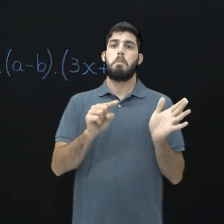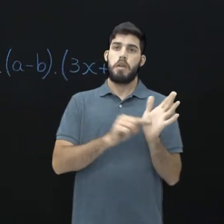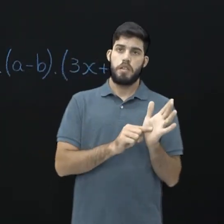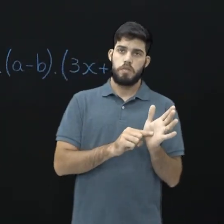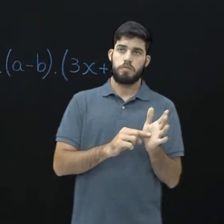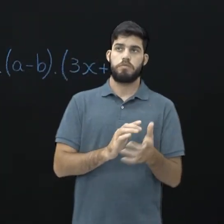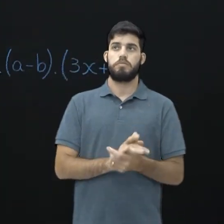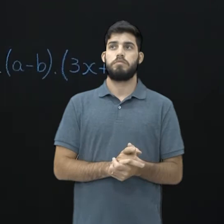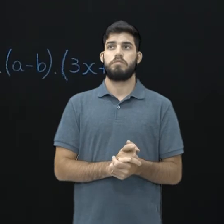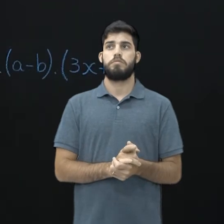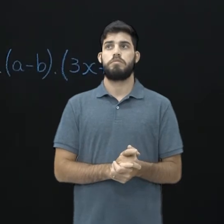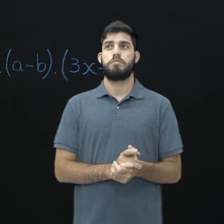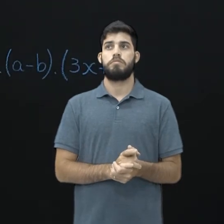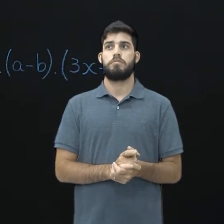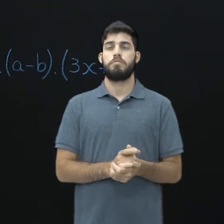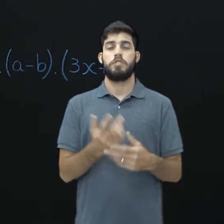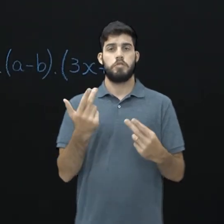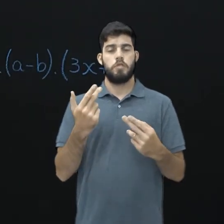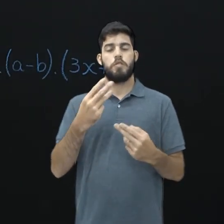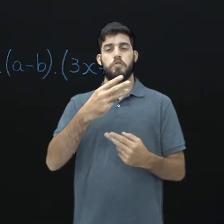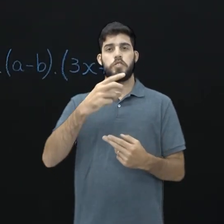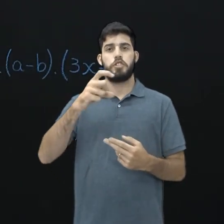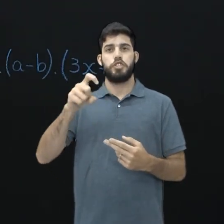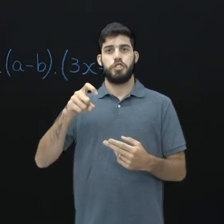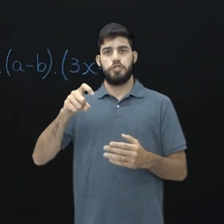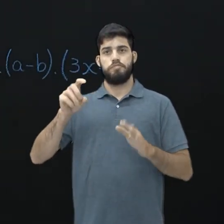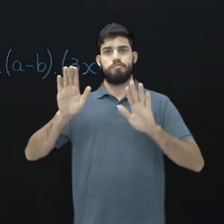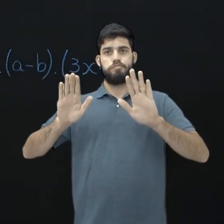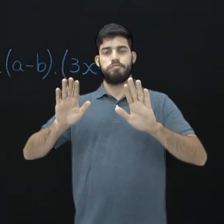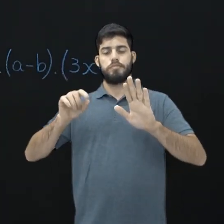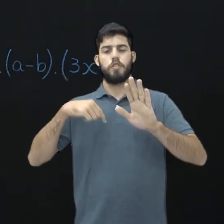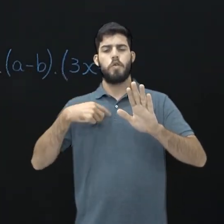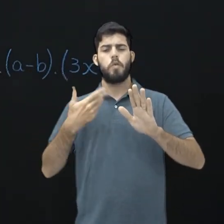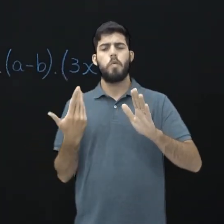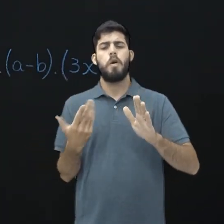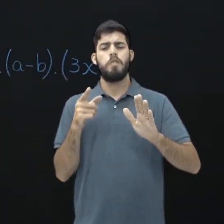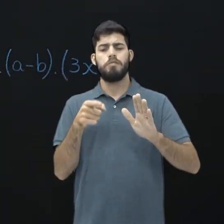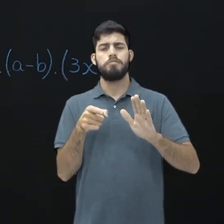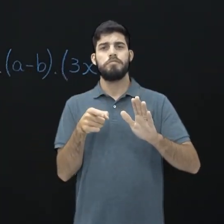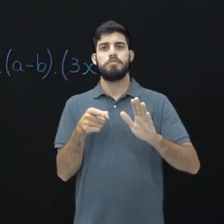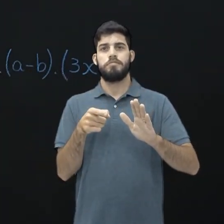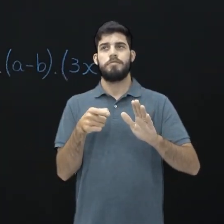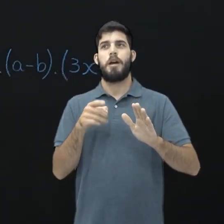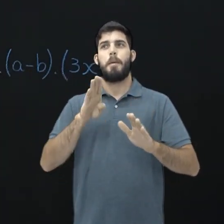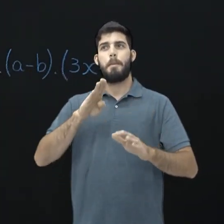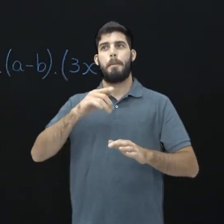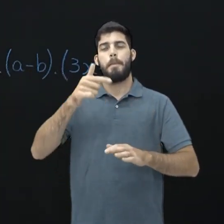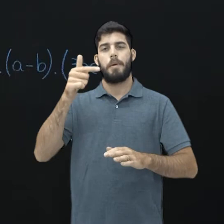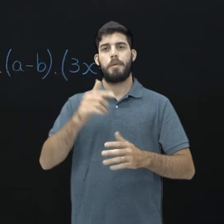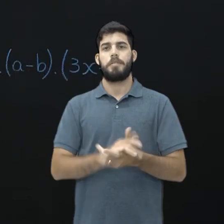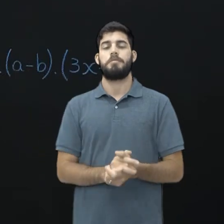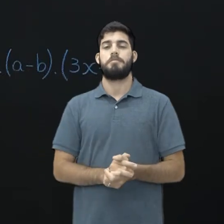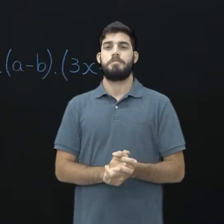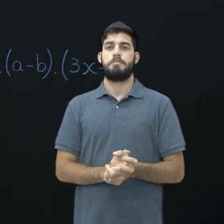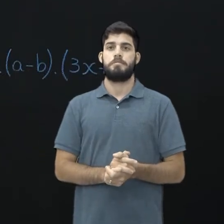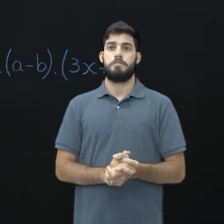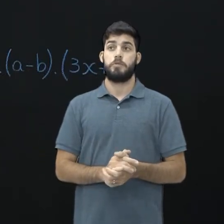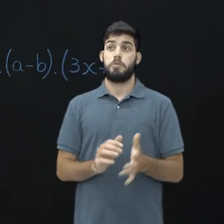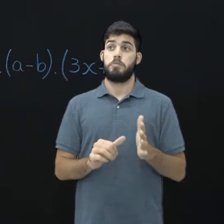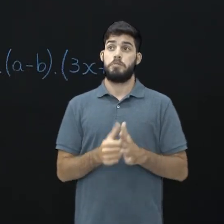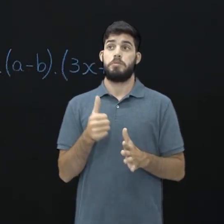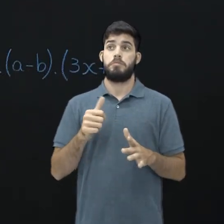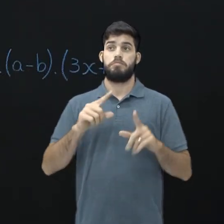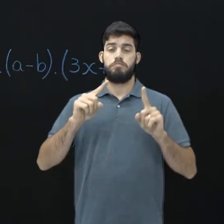é menos. Tirando de novo o 3x, aqui sobra b ao quadrado. E aí a gente forma os primeiros parênteses, tá